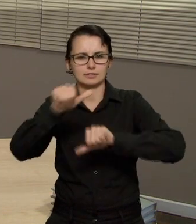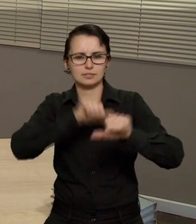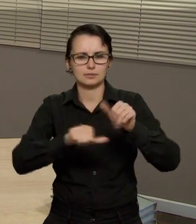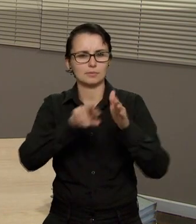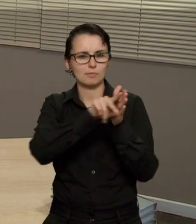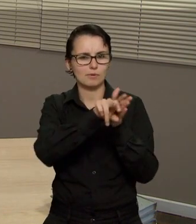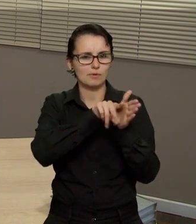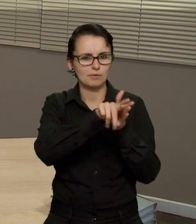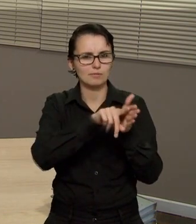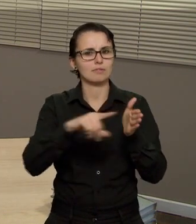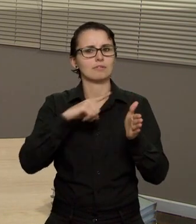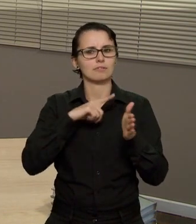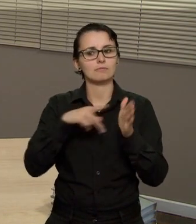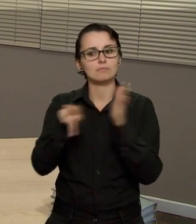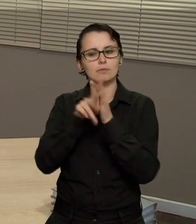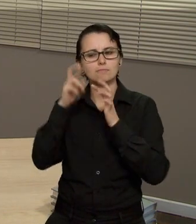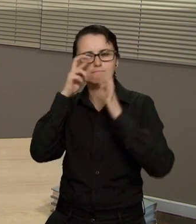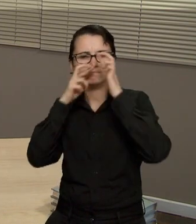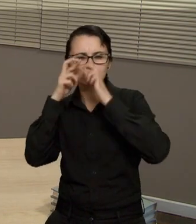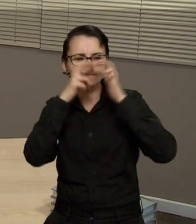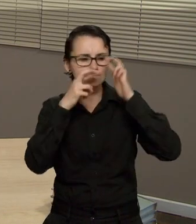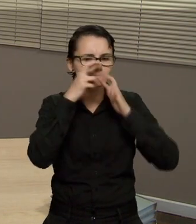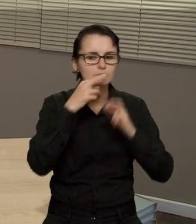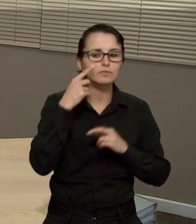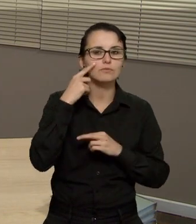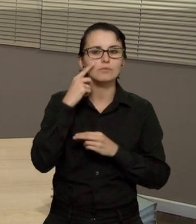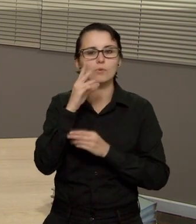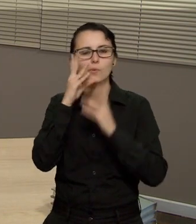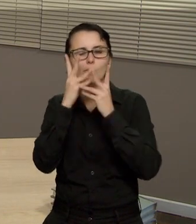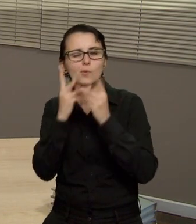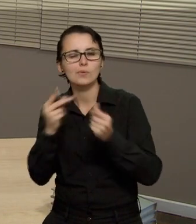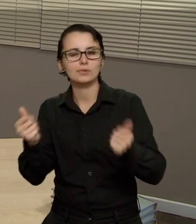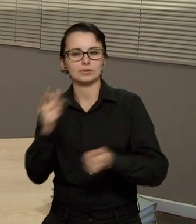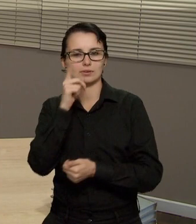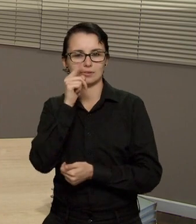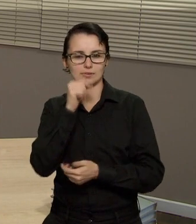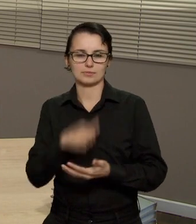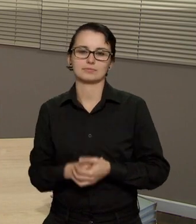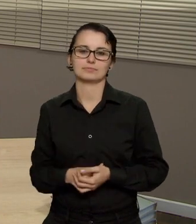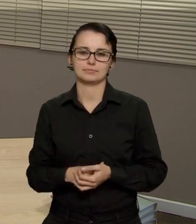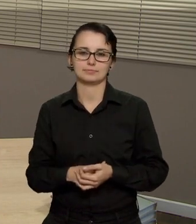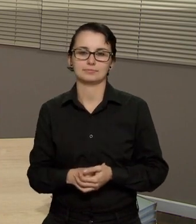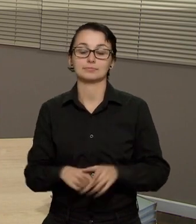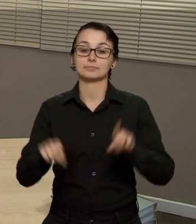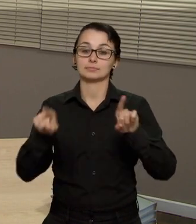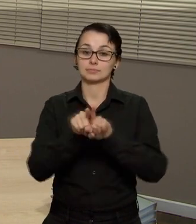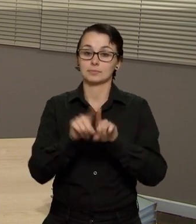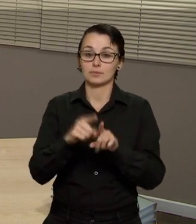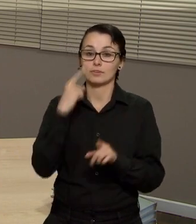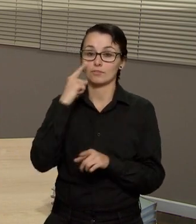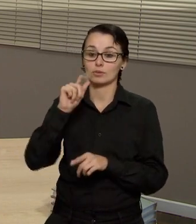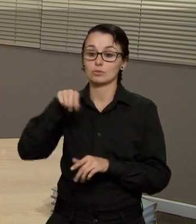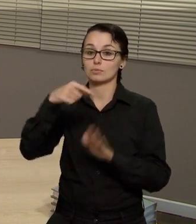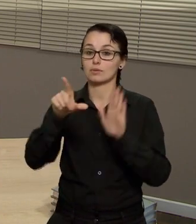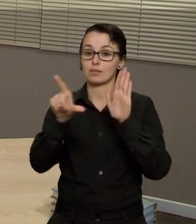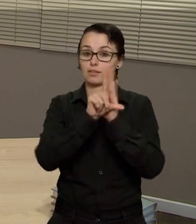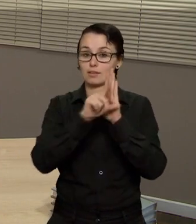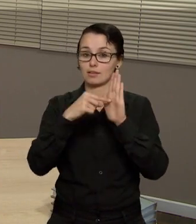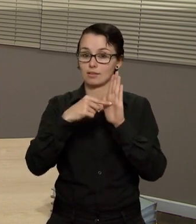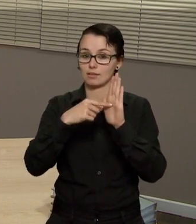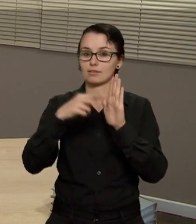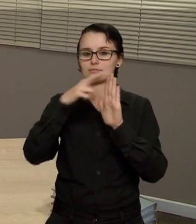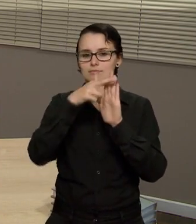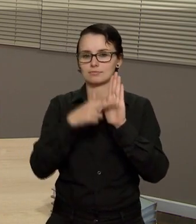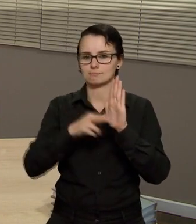biológicos que são utilizados para avaliação da qualidade da água, além de uma abordagem sobre as principais leis que